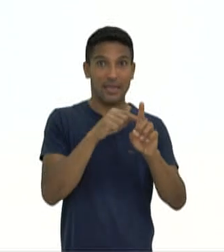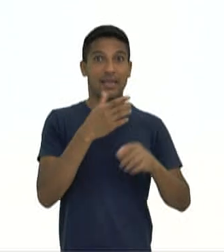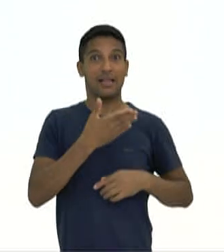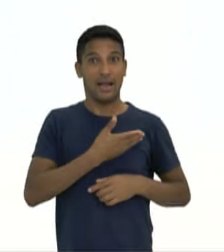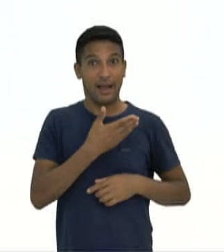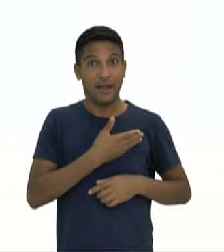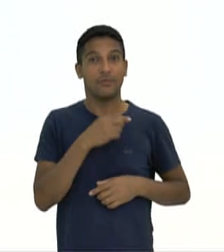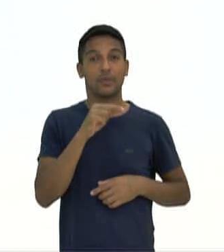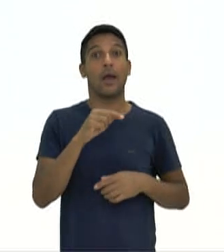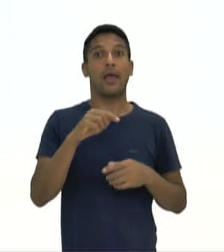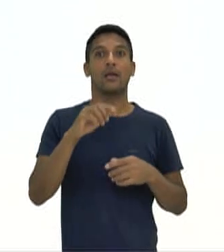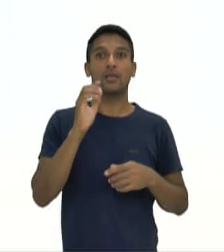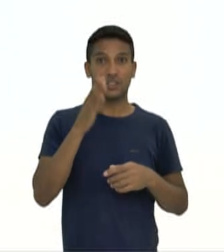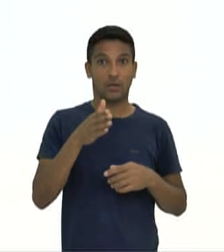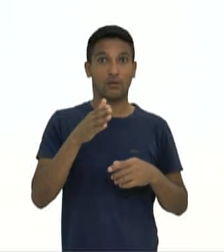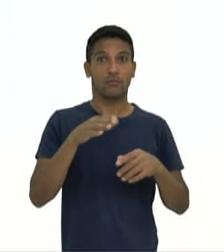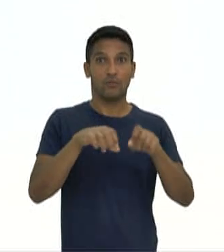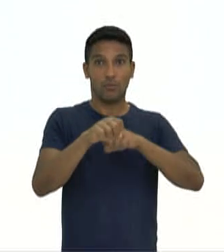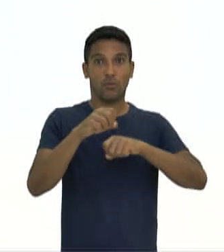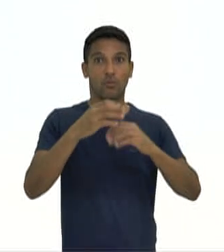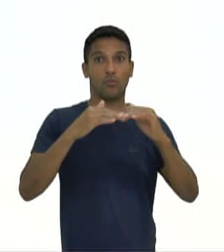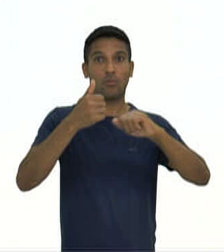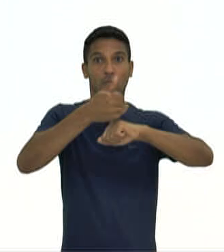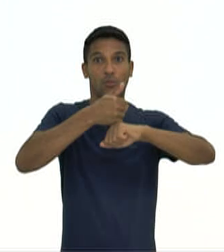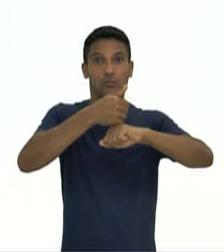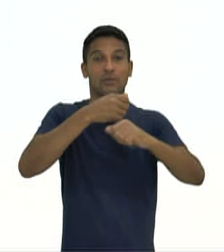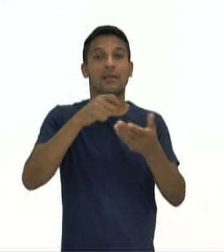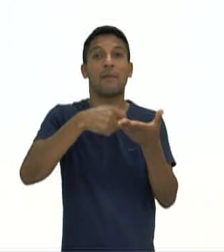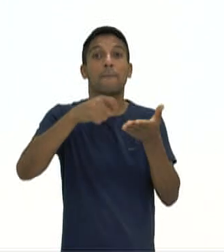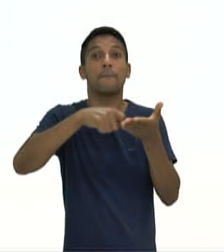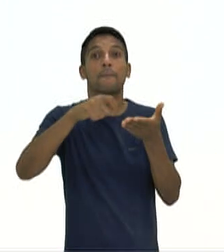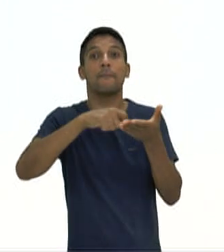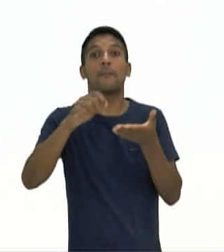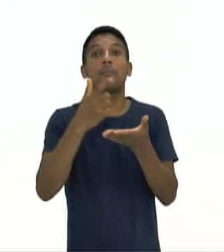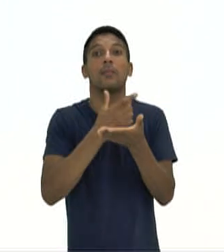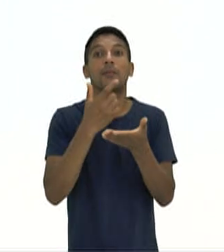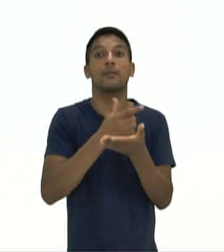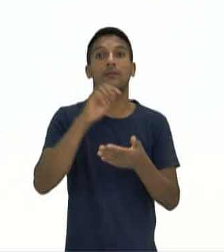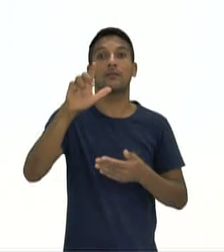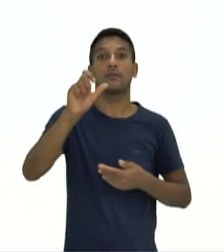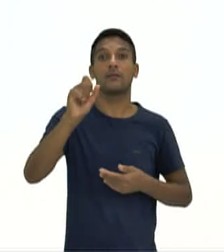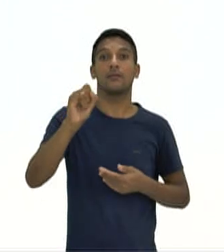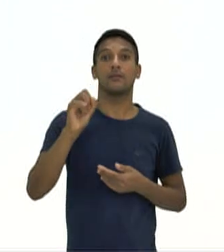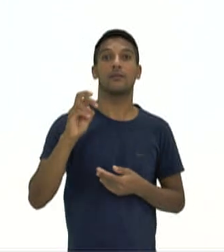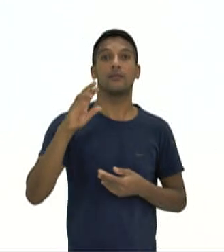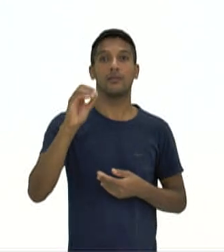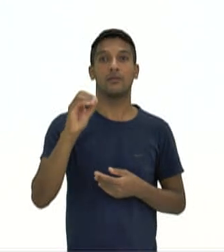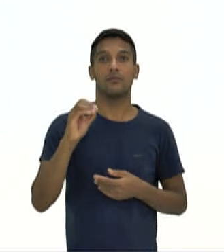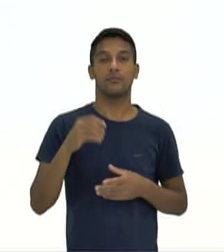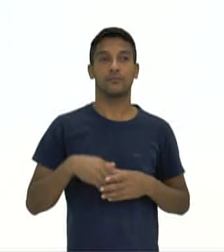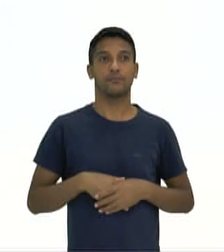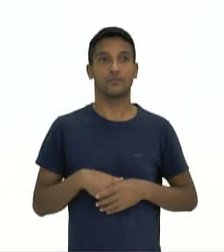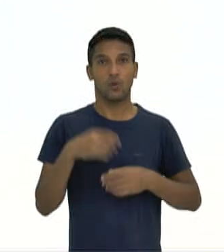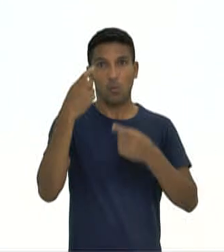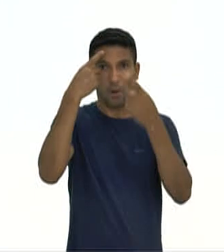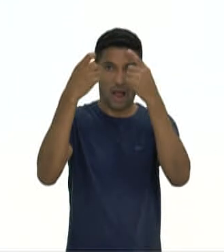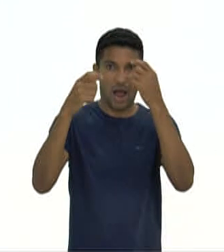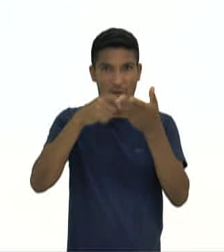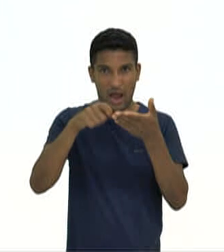alguma possibilidade interessante de comunicação e discussão de ideias para e com a